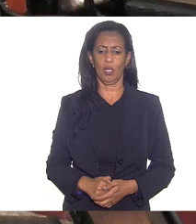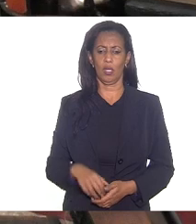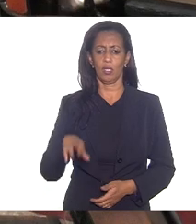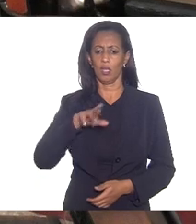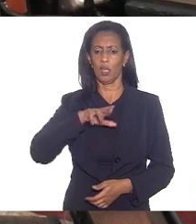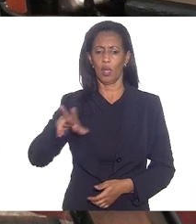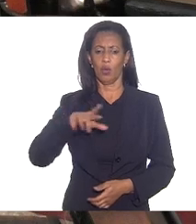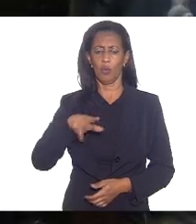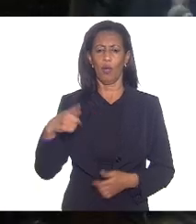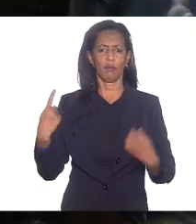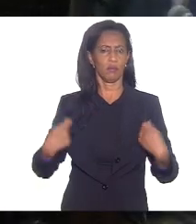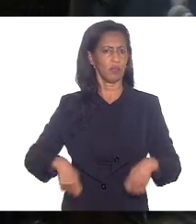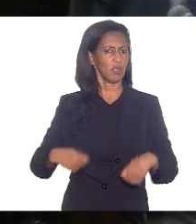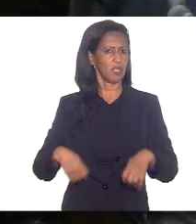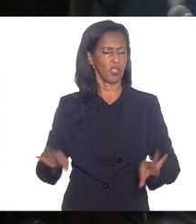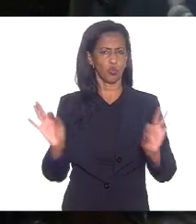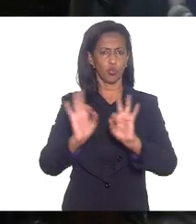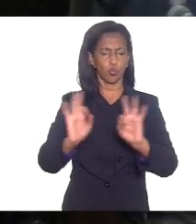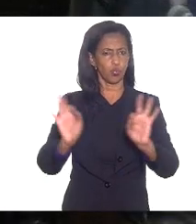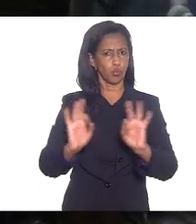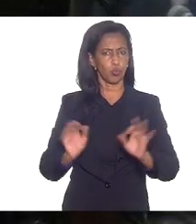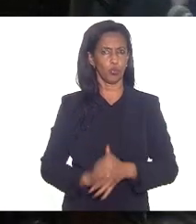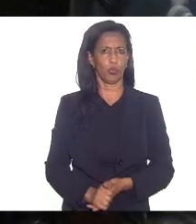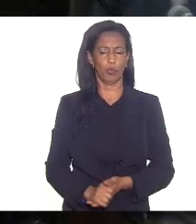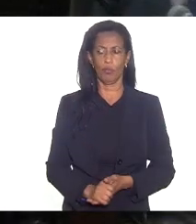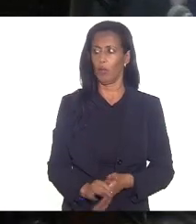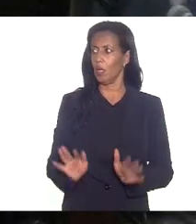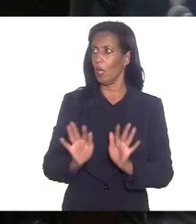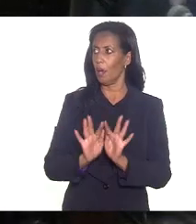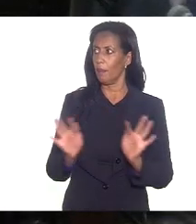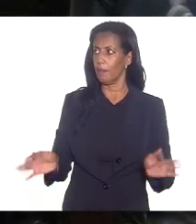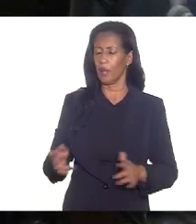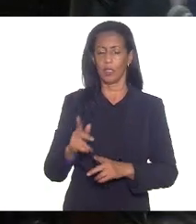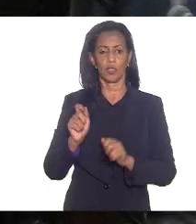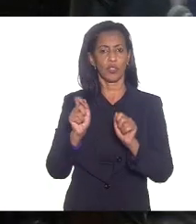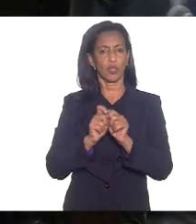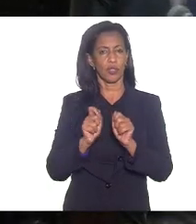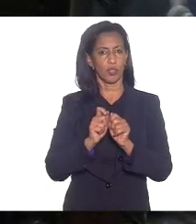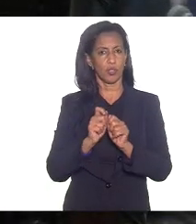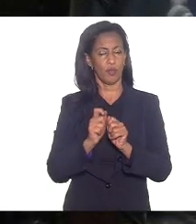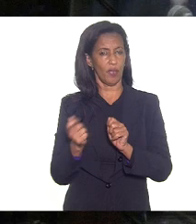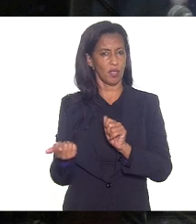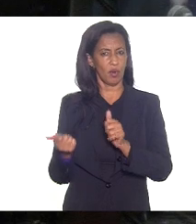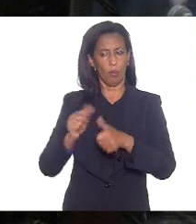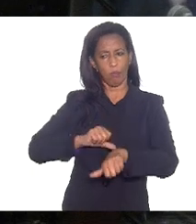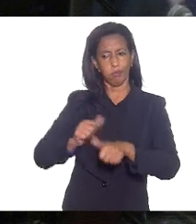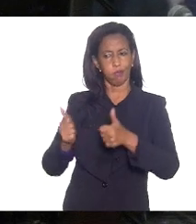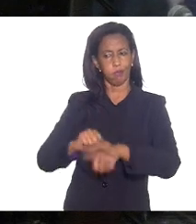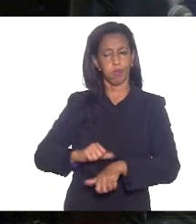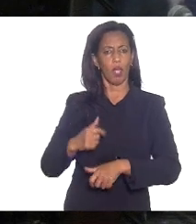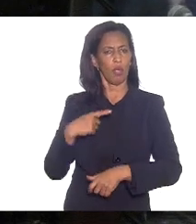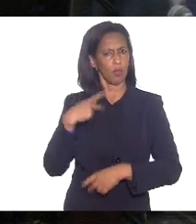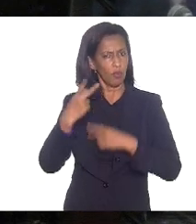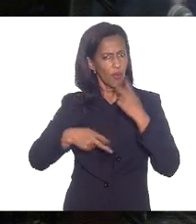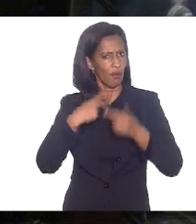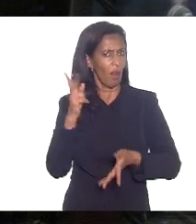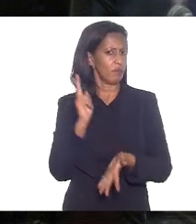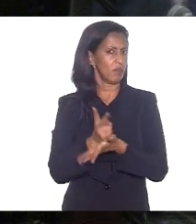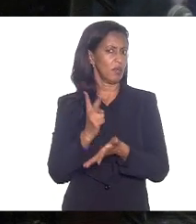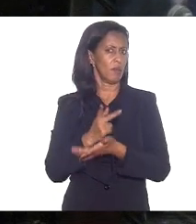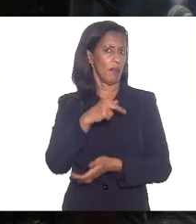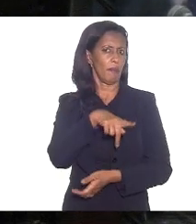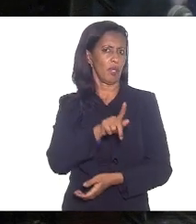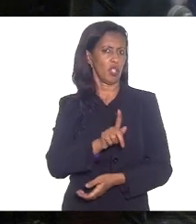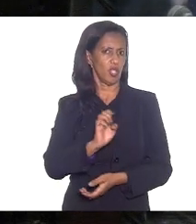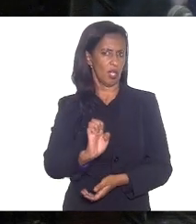há necessidade nenhuma apenas de fazer uma adequação, tenho debatido isso na PGE,